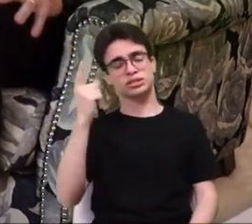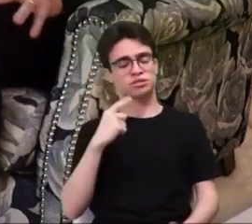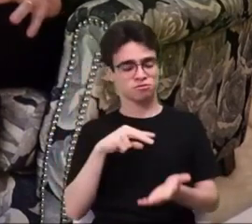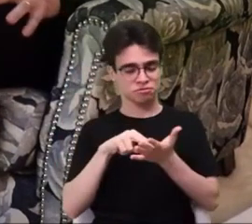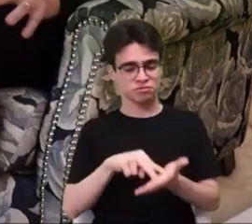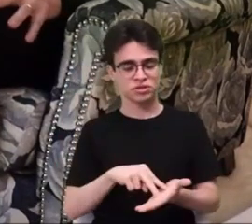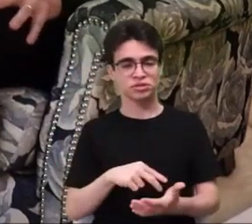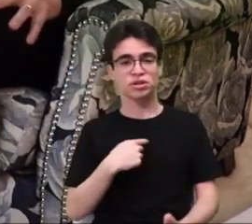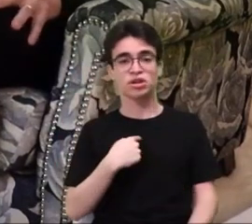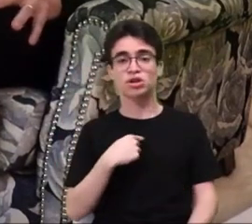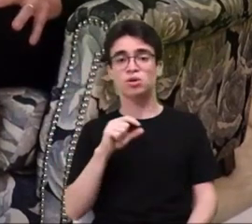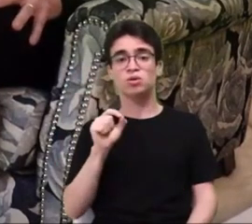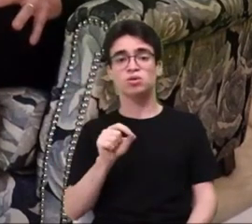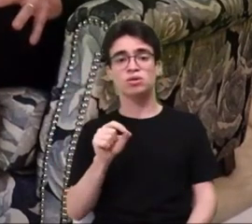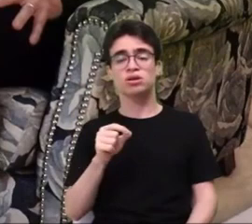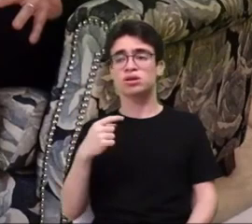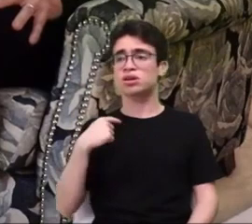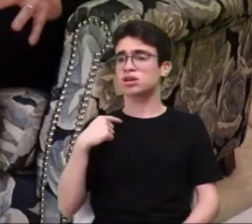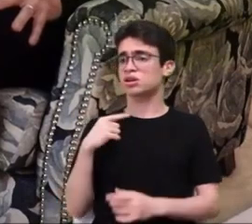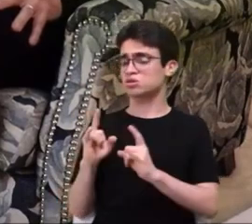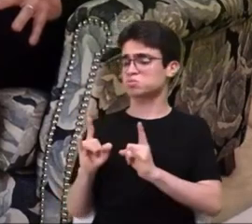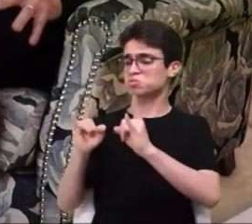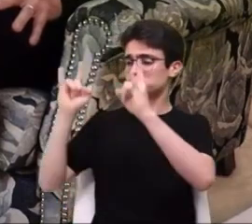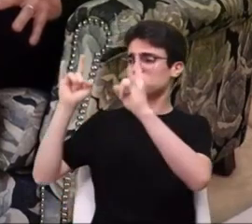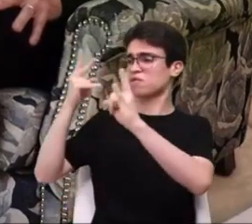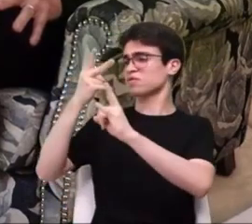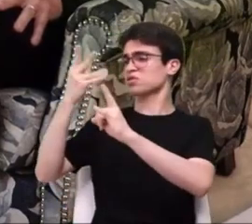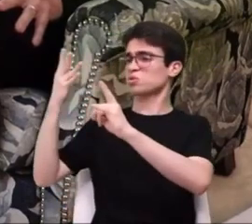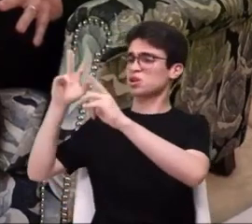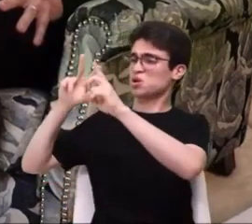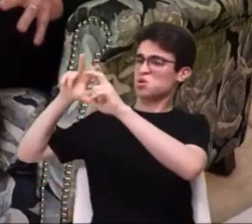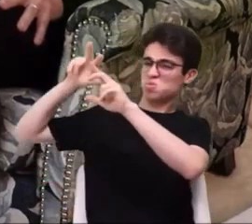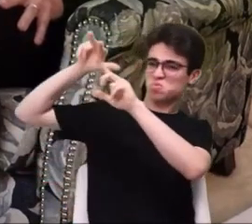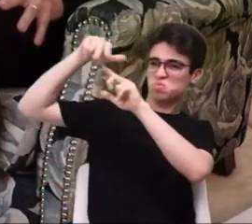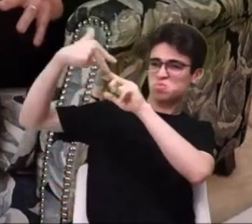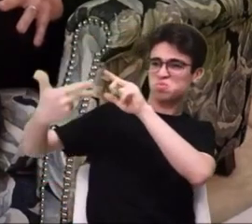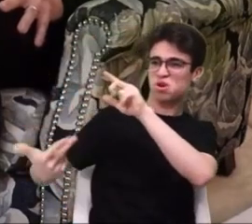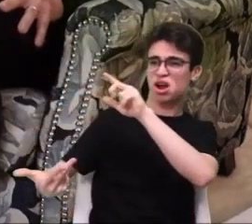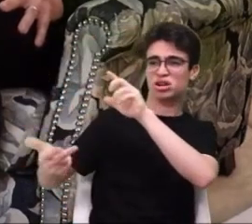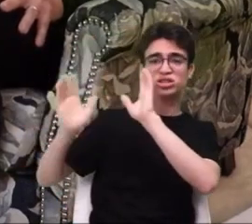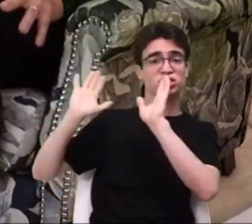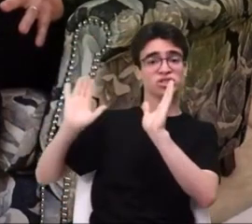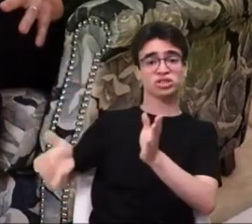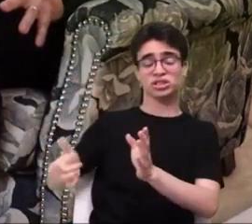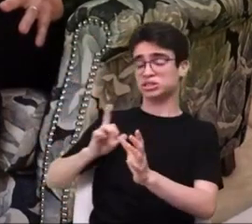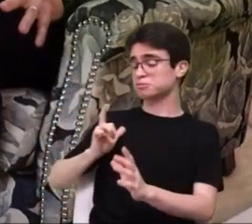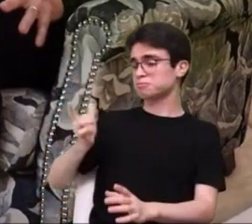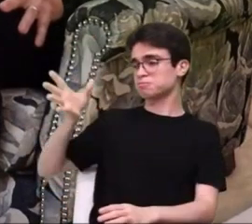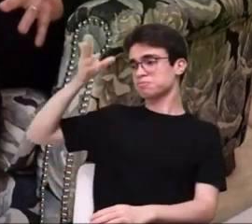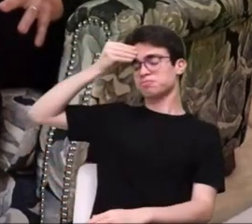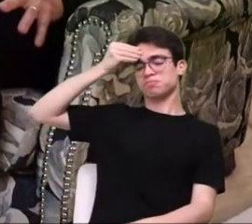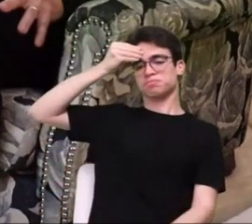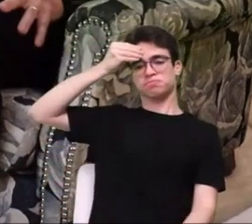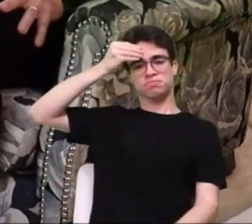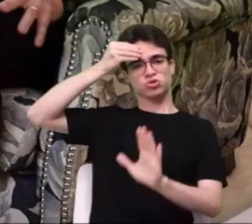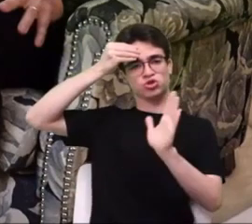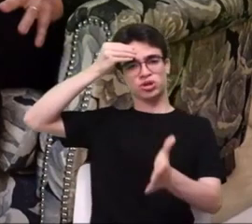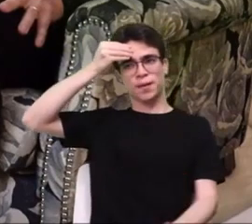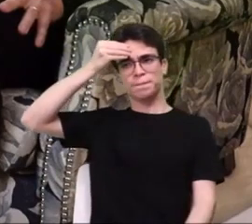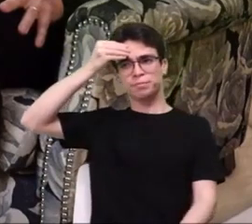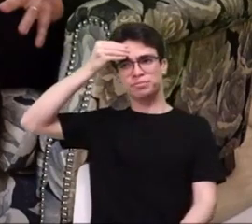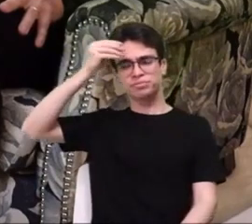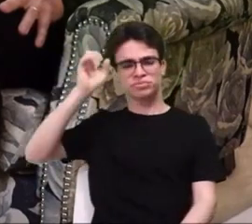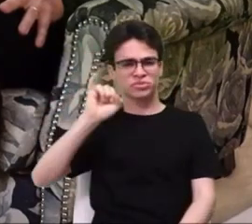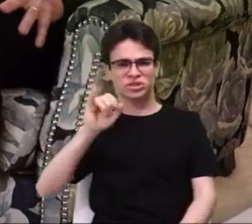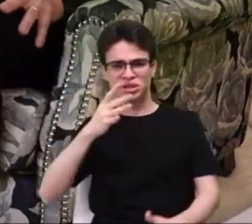cabeça, eu vou me jogar do 24º andar de um prédio. Já está colocado na minha cabeça. Então você acha